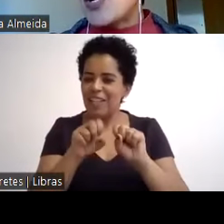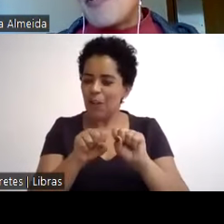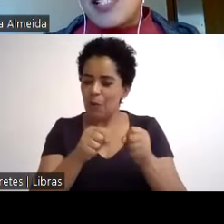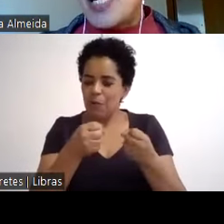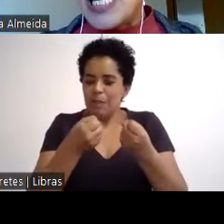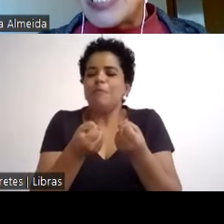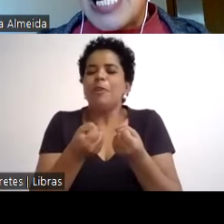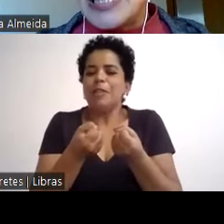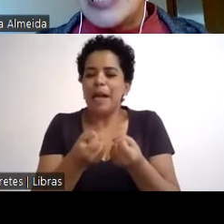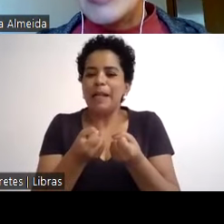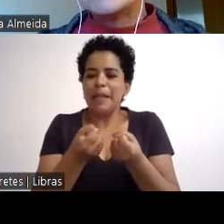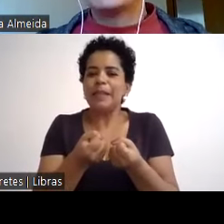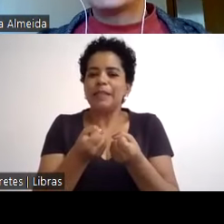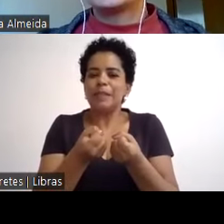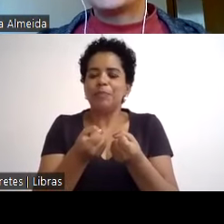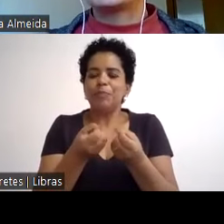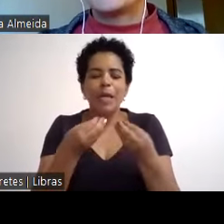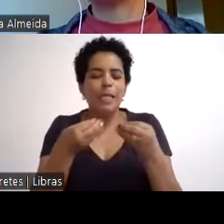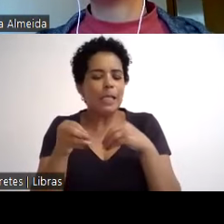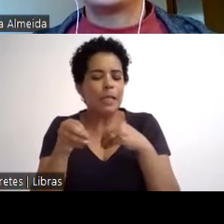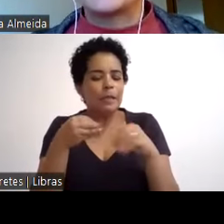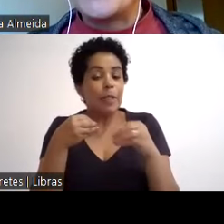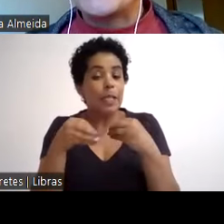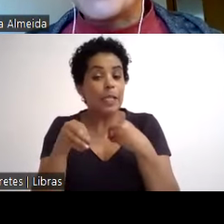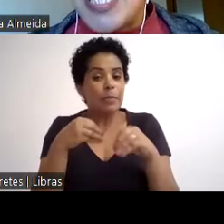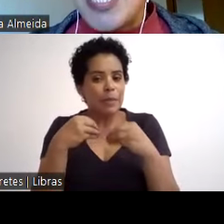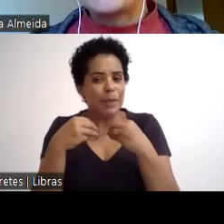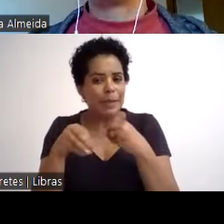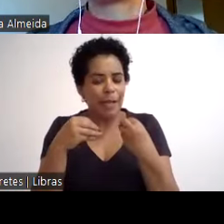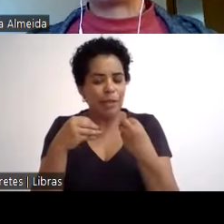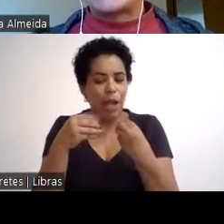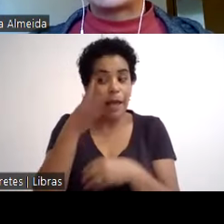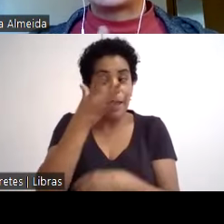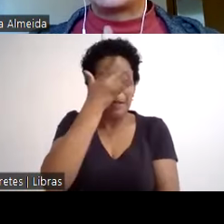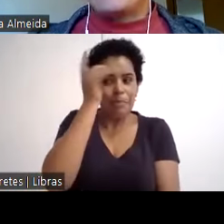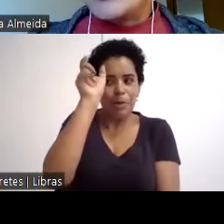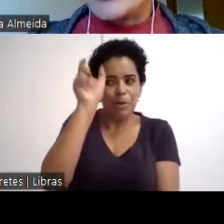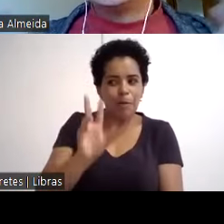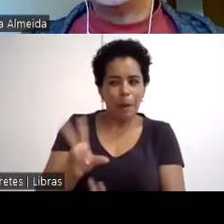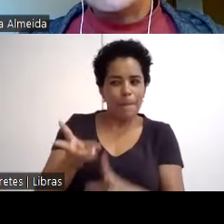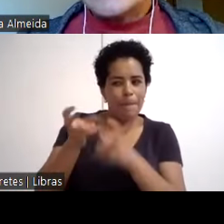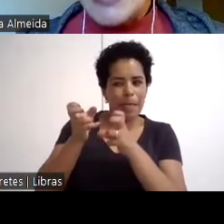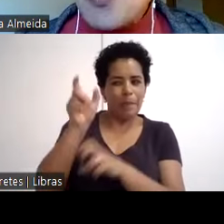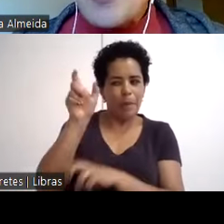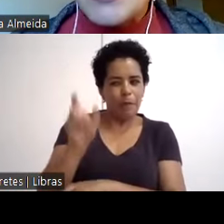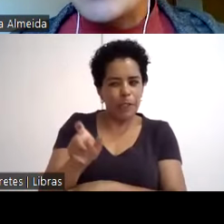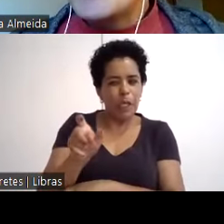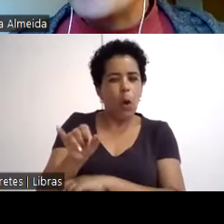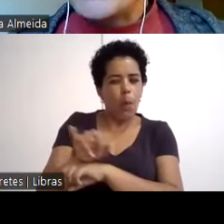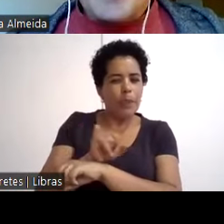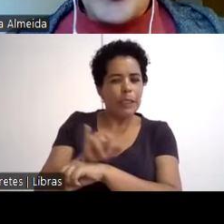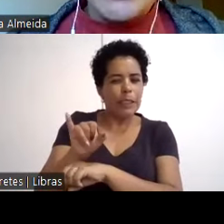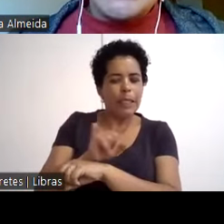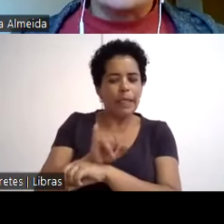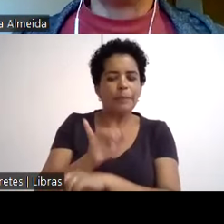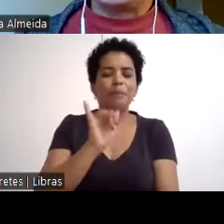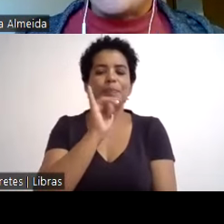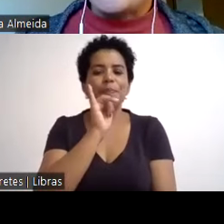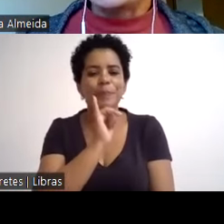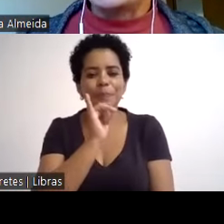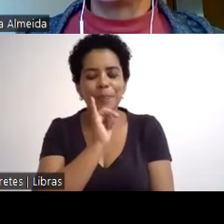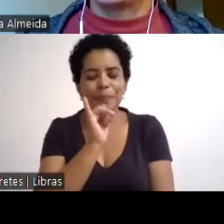tem maior visibilidade. Então, as pessoas passam a conhecer mais aquela atividade. Tem um exemplo muito bom